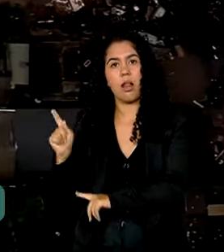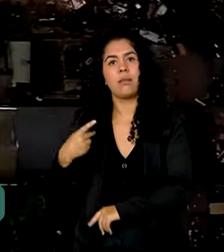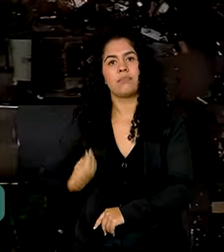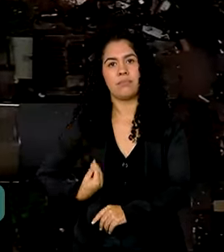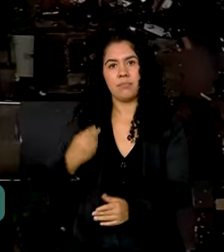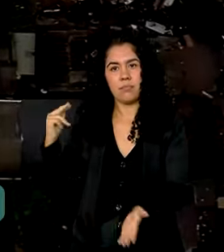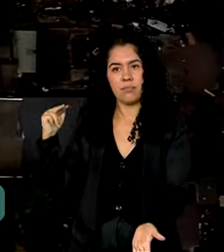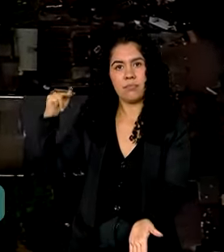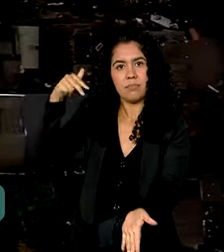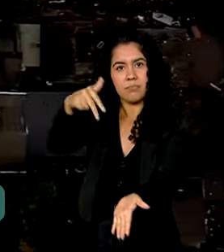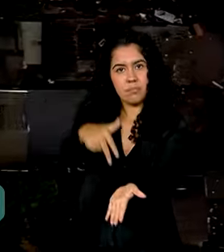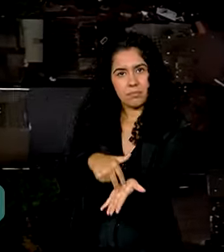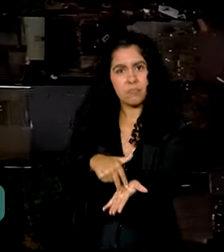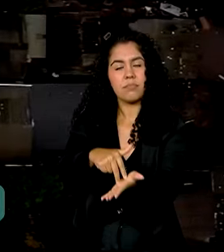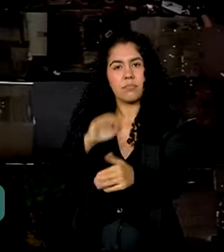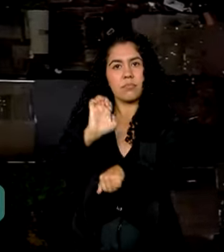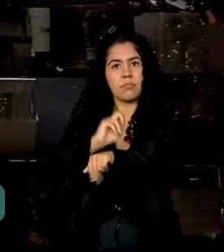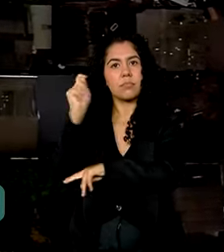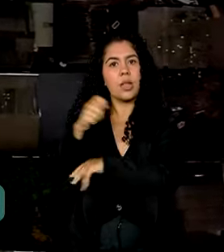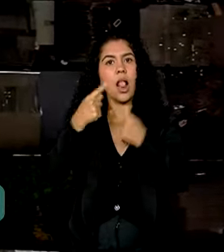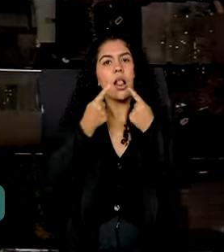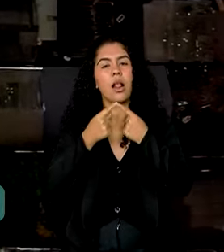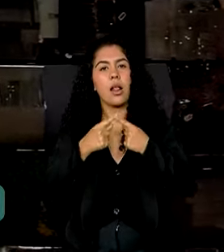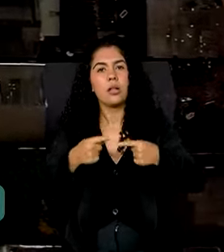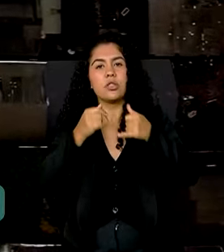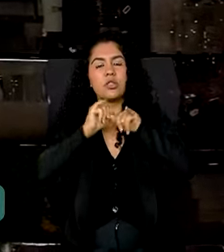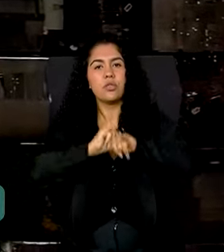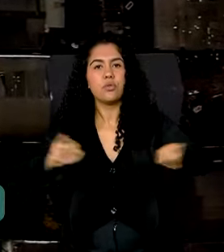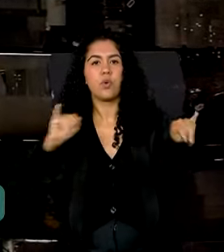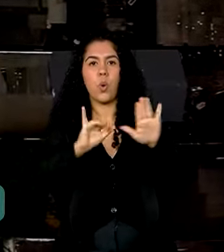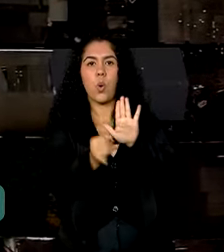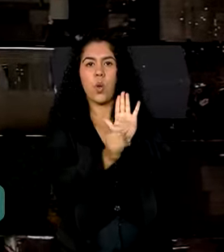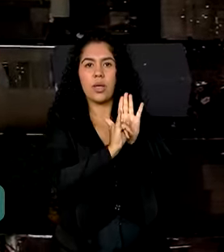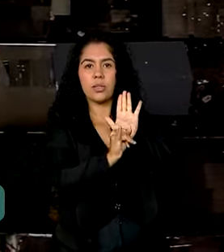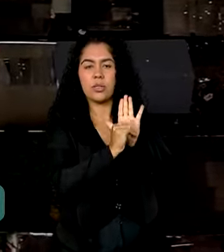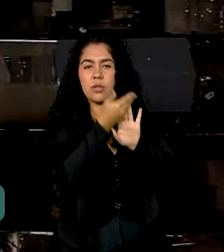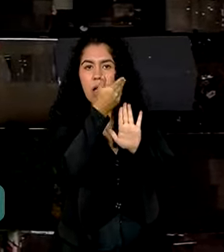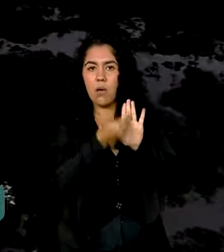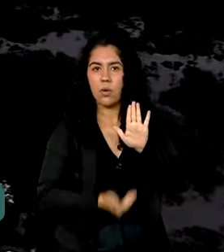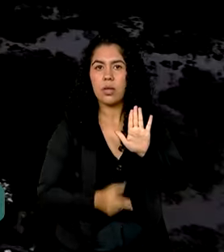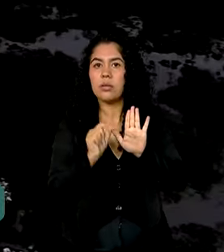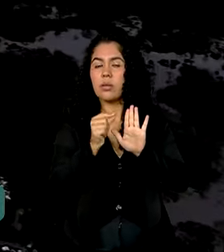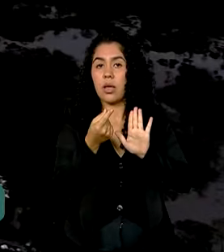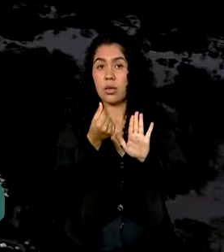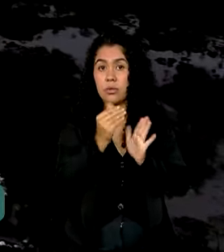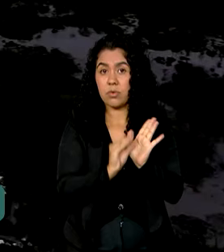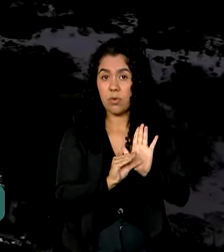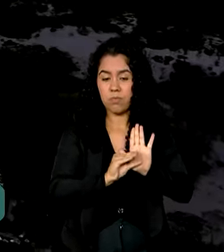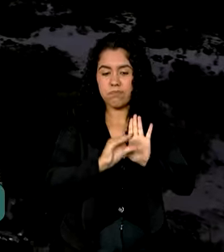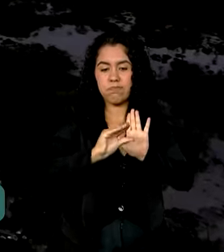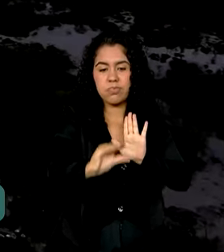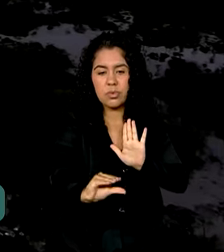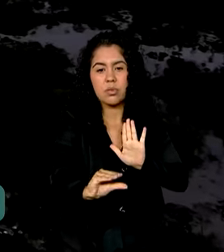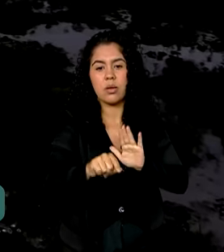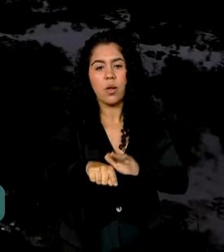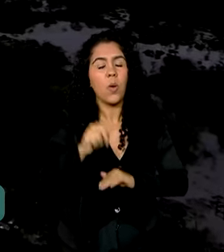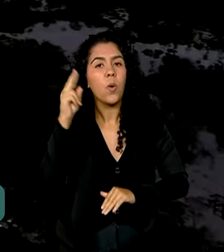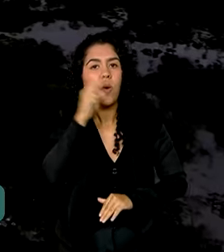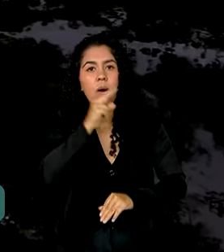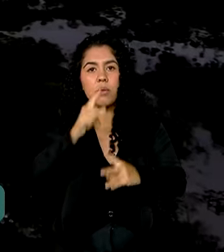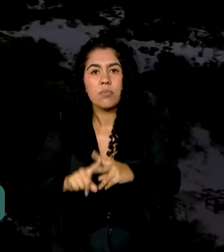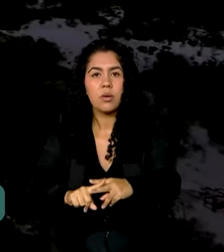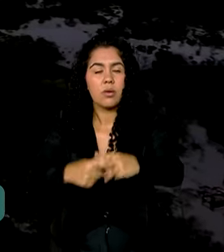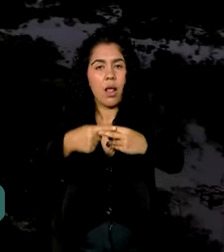e anunciou um edital para a seleção pública de propostas de apoio financeiro para recuperação emergencial